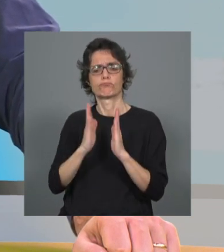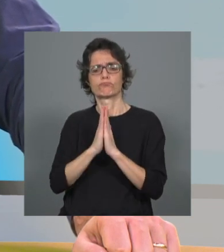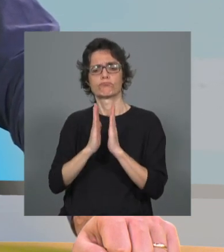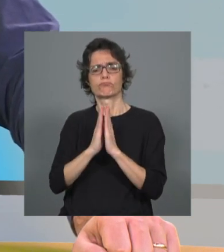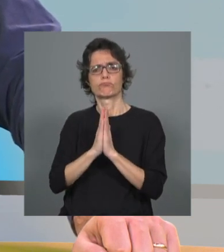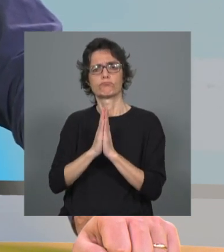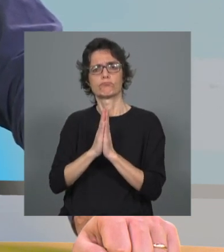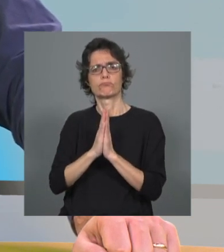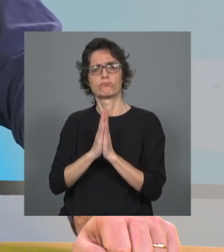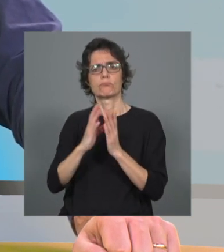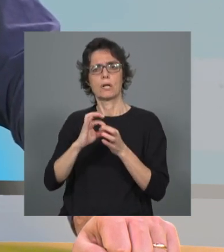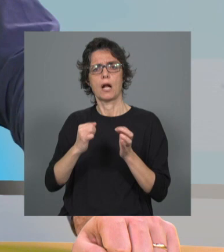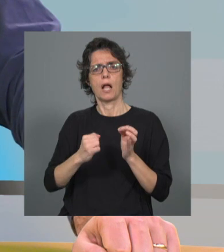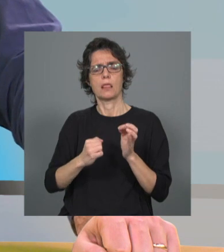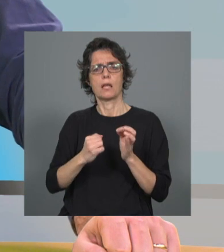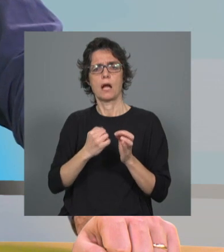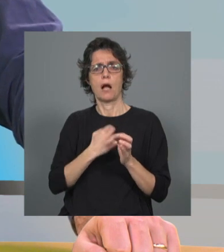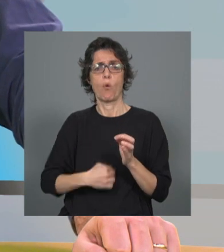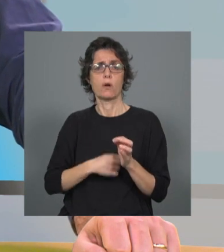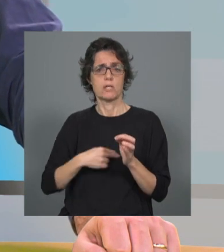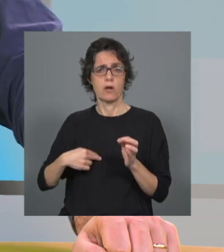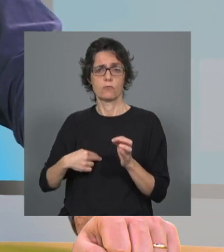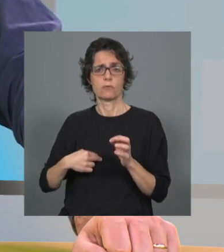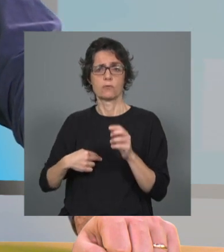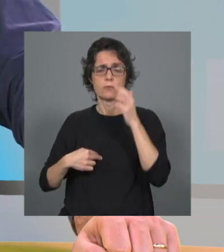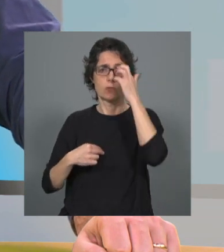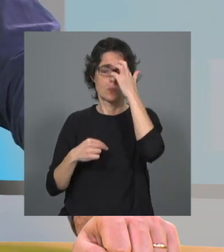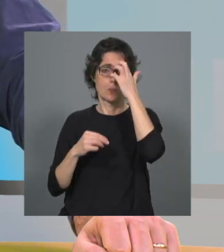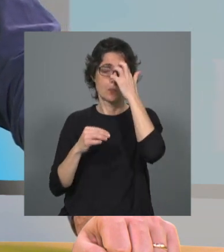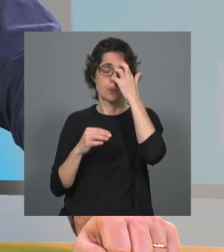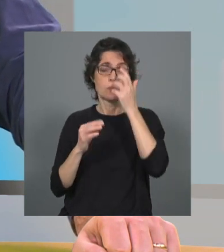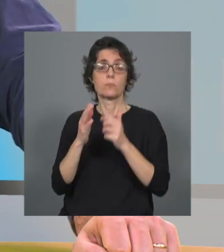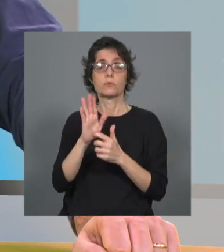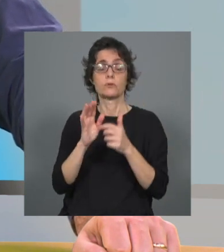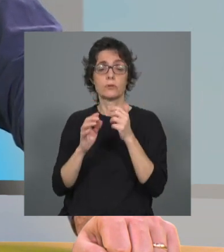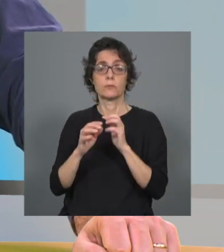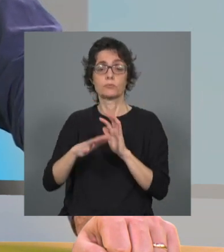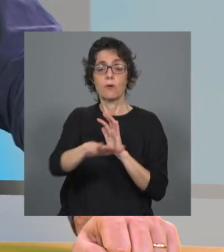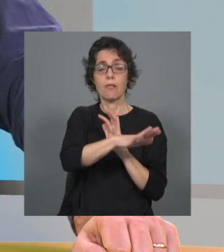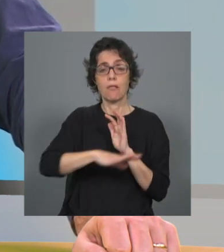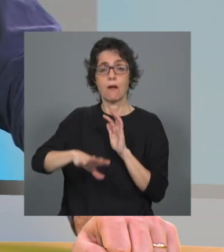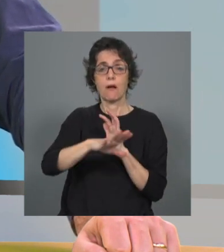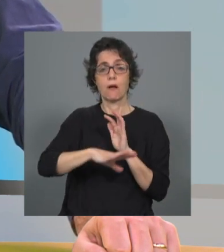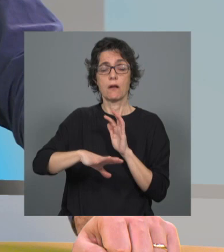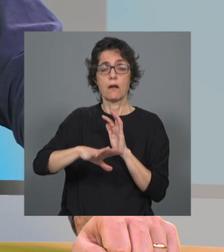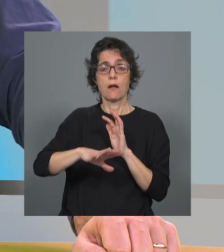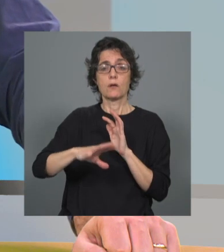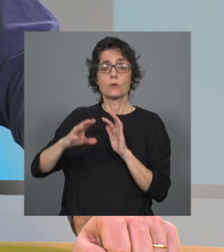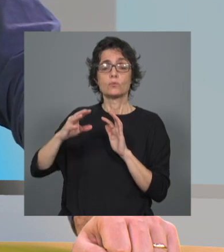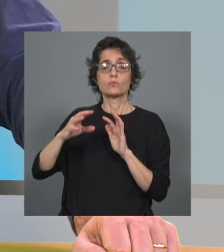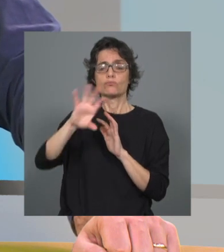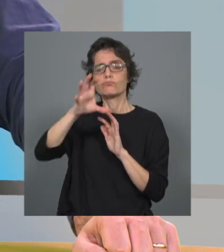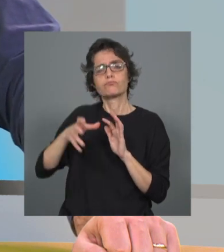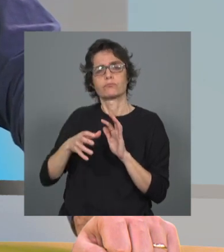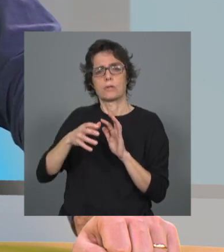de cristianismo. Estou a pensar em alguns países mais da aladura do Golfo, por exemplo, do países árabes, Arábia Saudita,